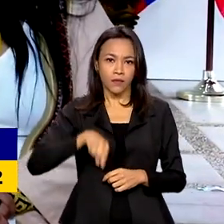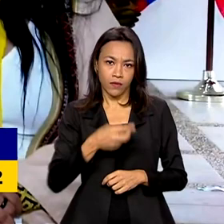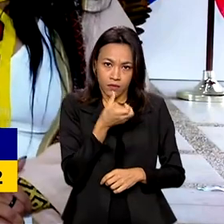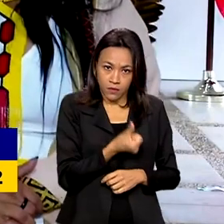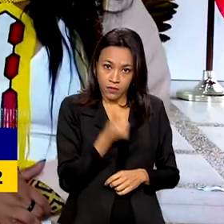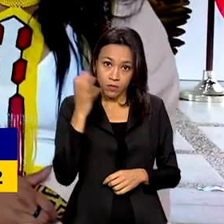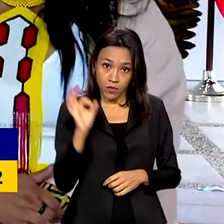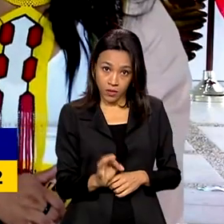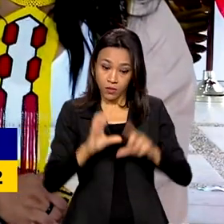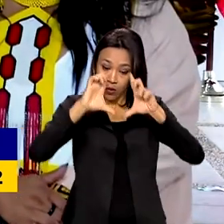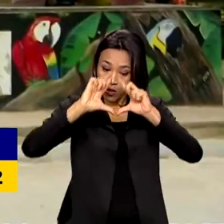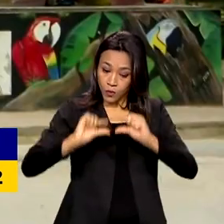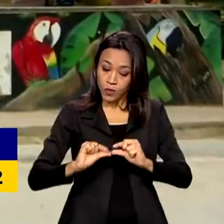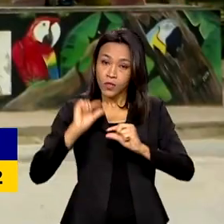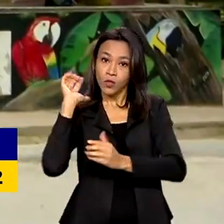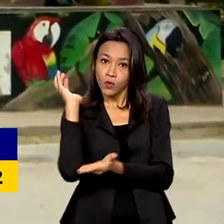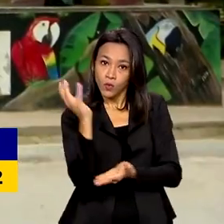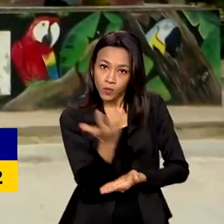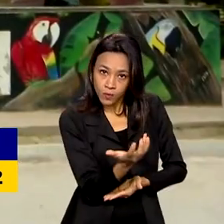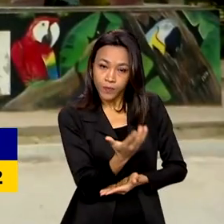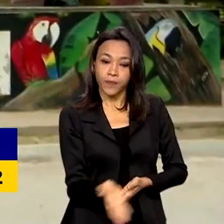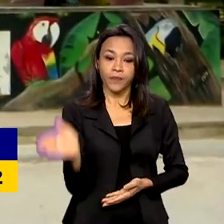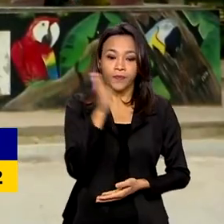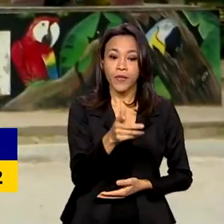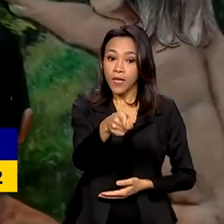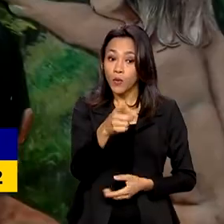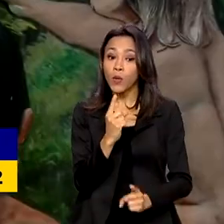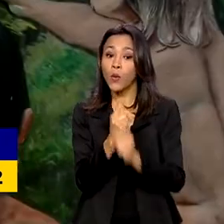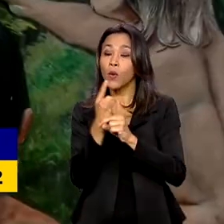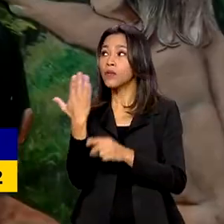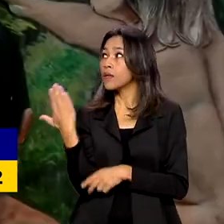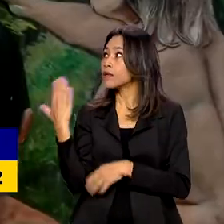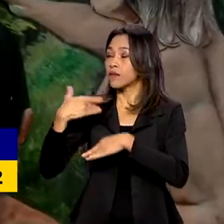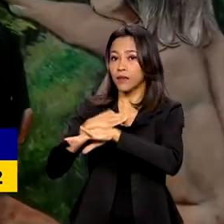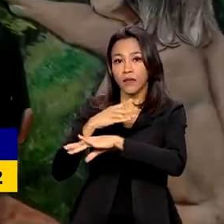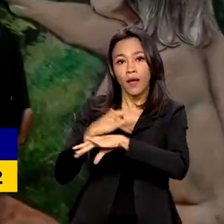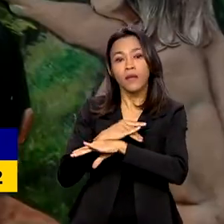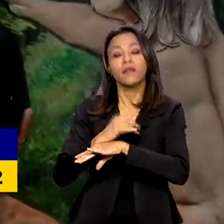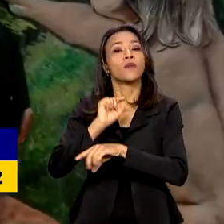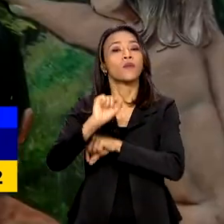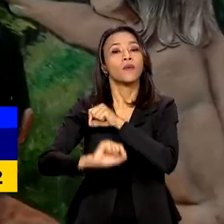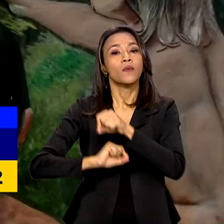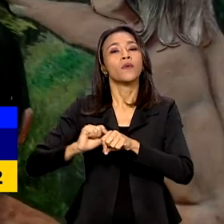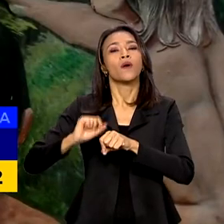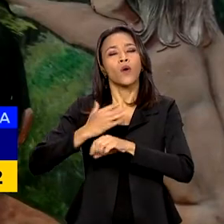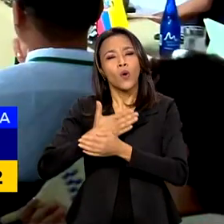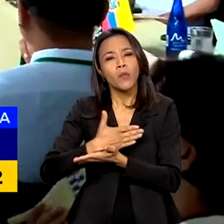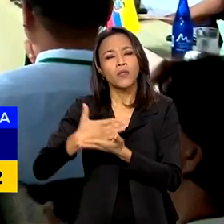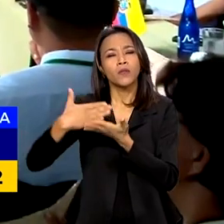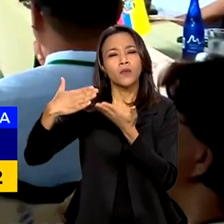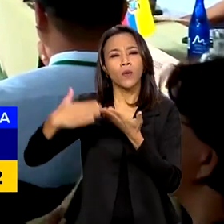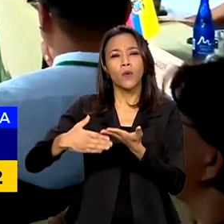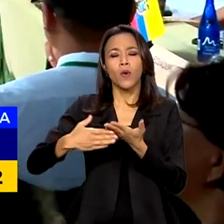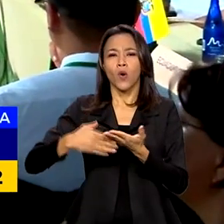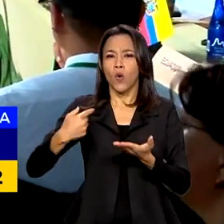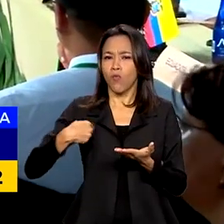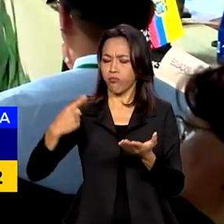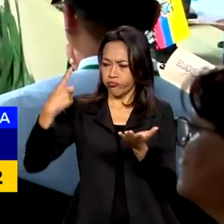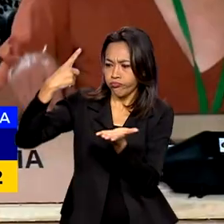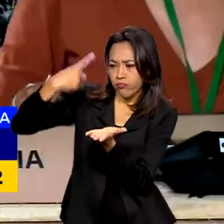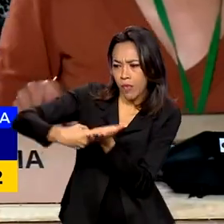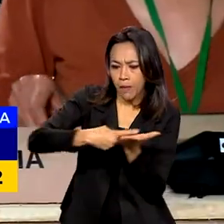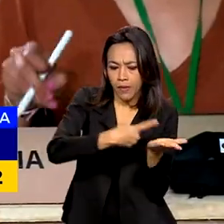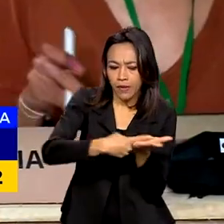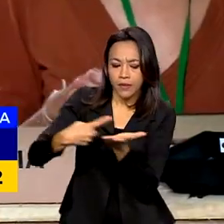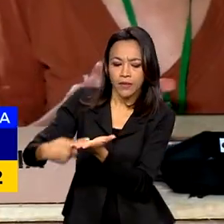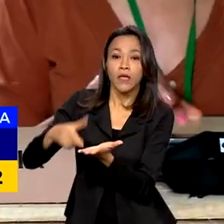33,6% do desmatamento. O encontro em Letícia deu início às discussões sobre a declaração conjunta que será adotada no